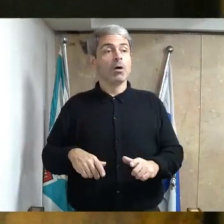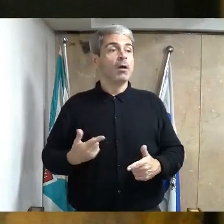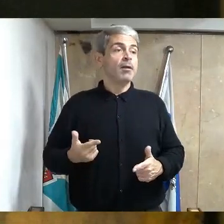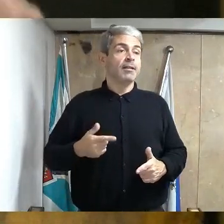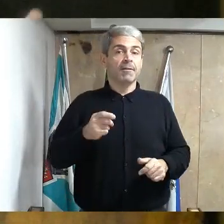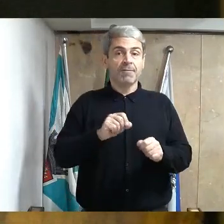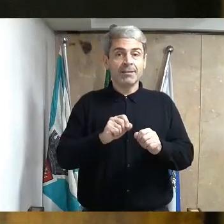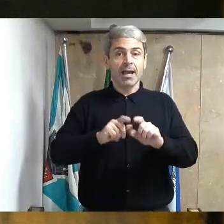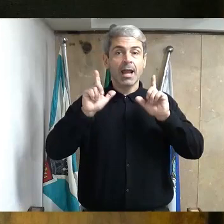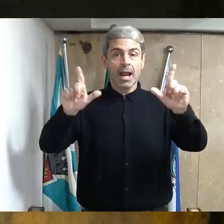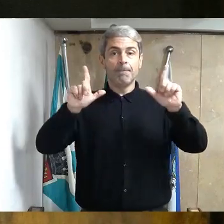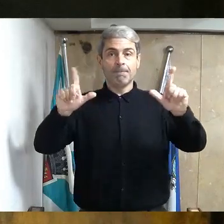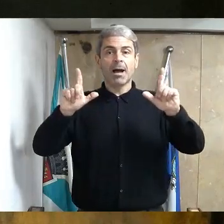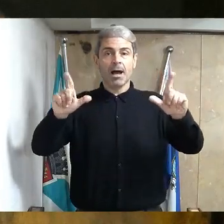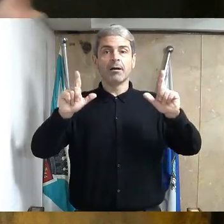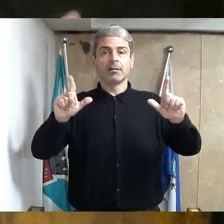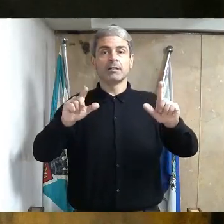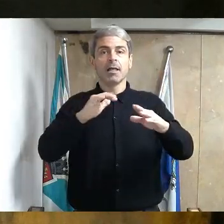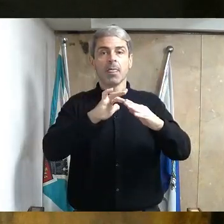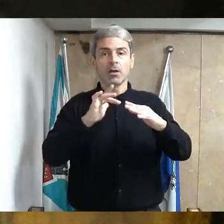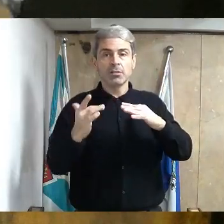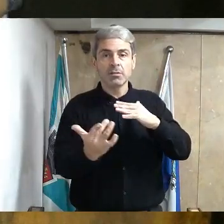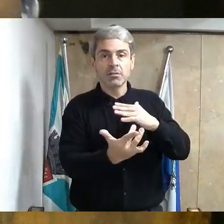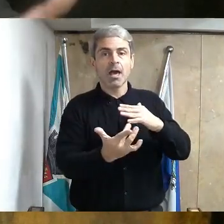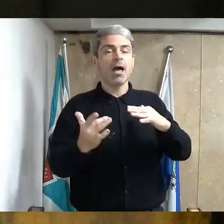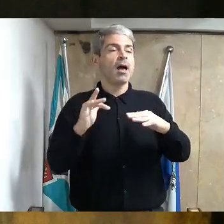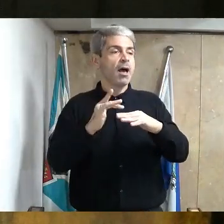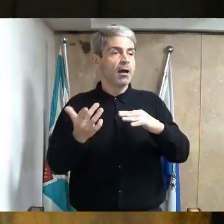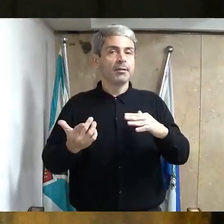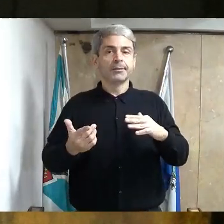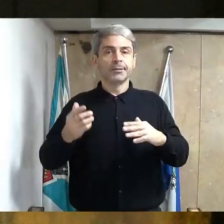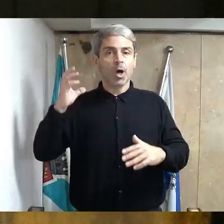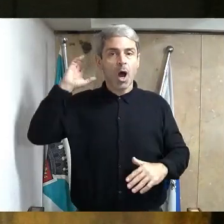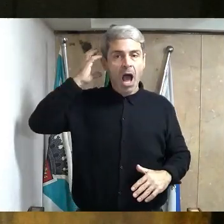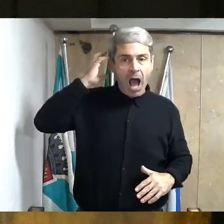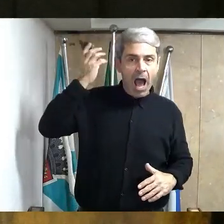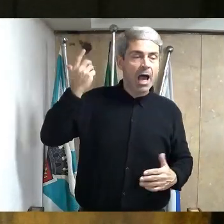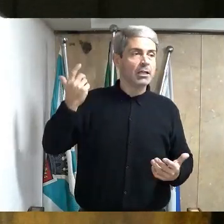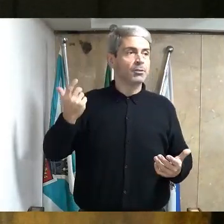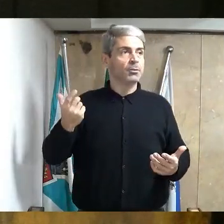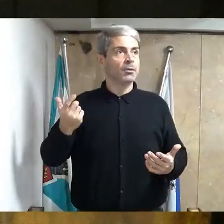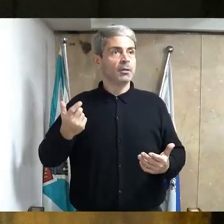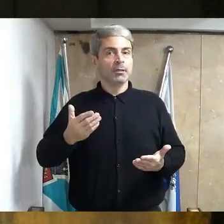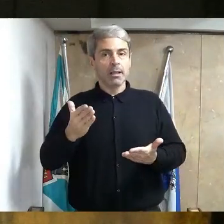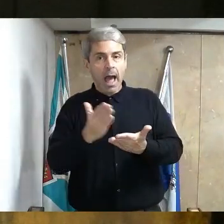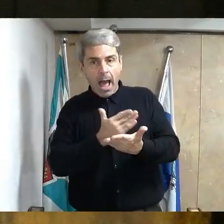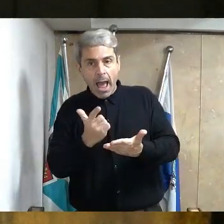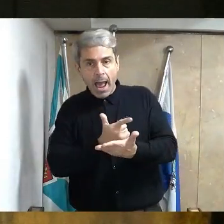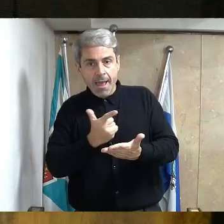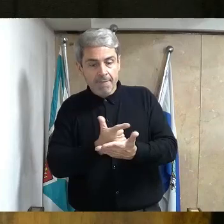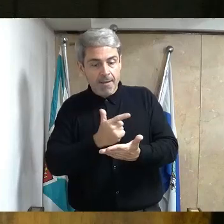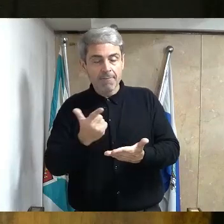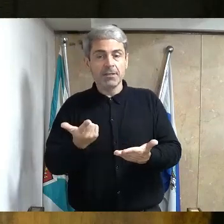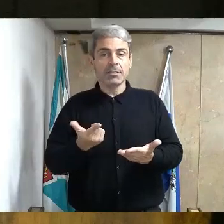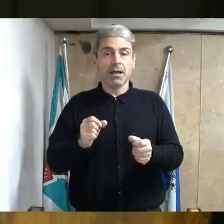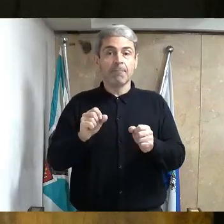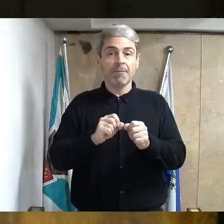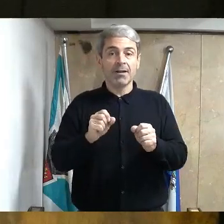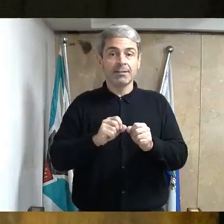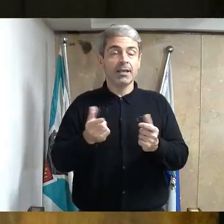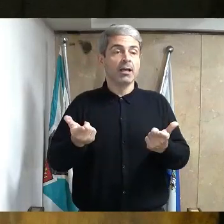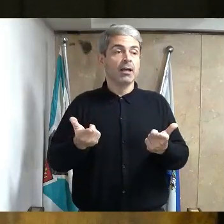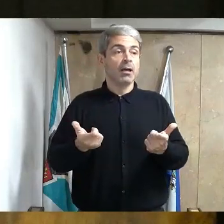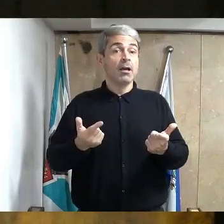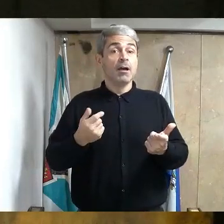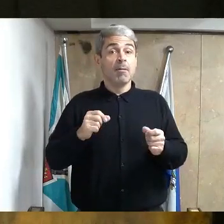nas nossas mídias mesmo, municipais, nos nossos rádios, nos nossos revistas, para que a gente possa ajudar